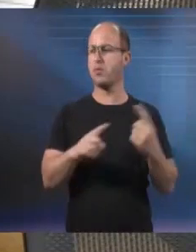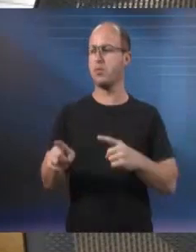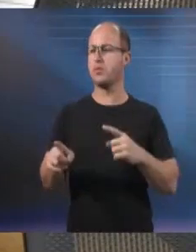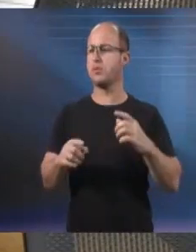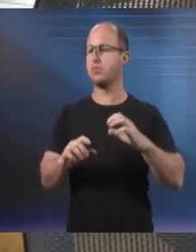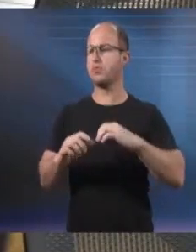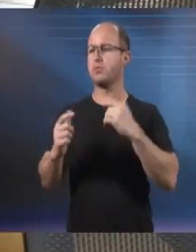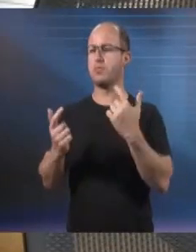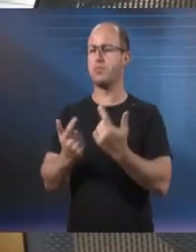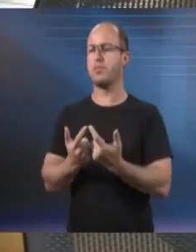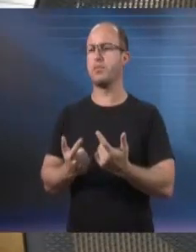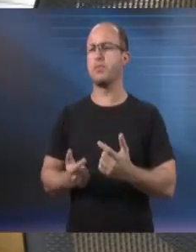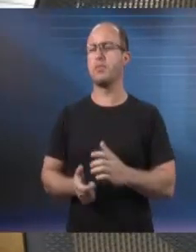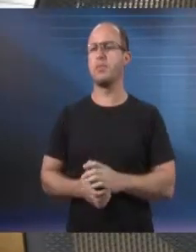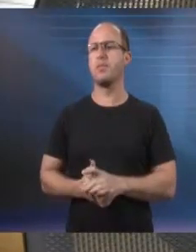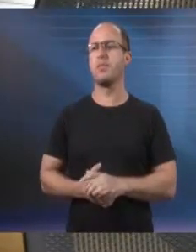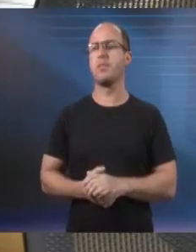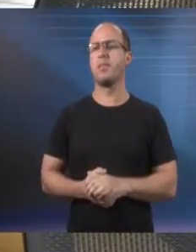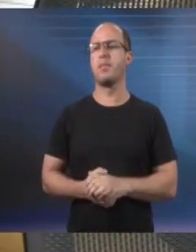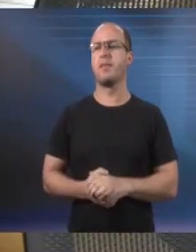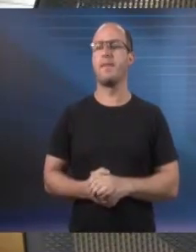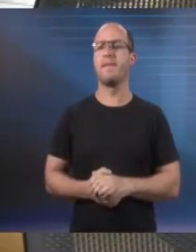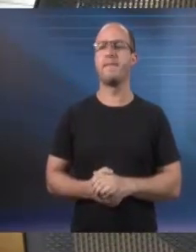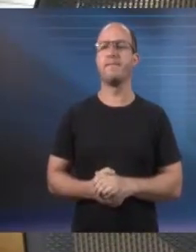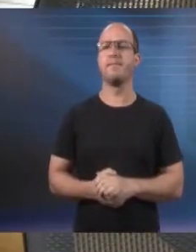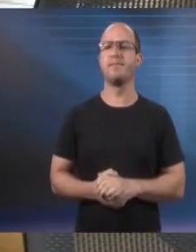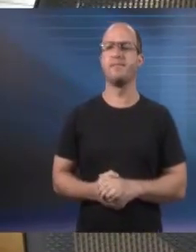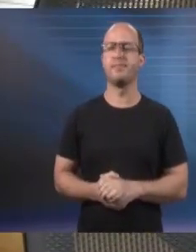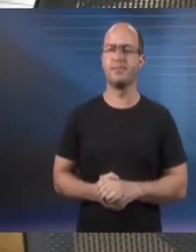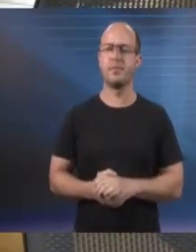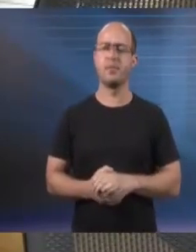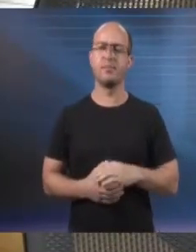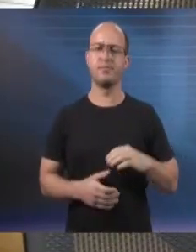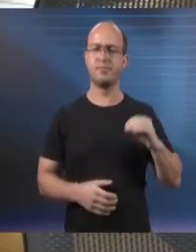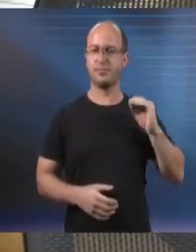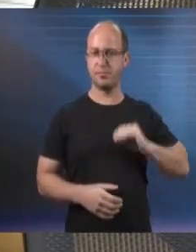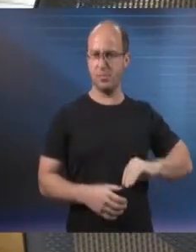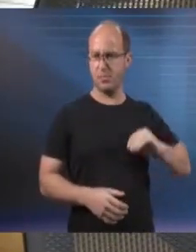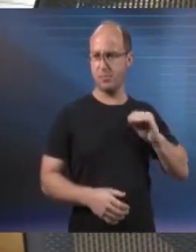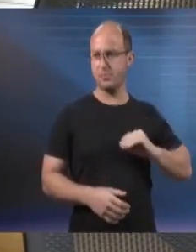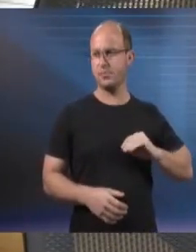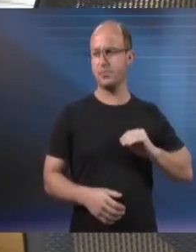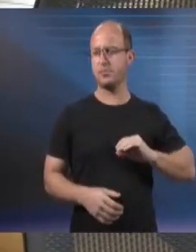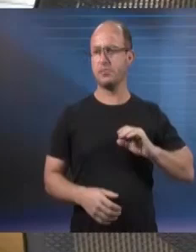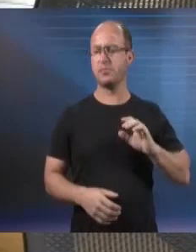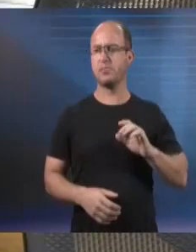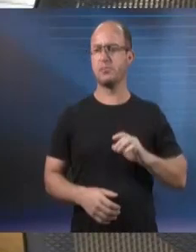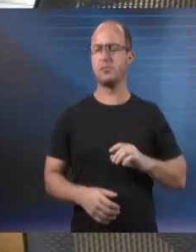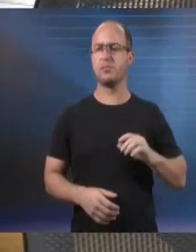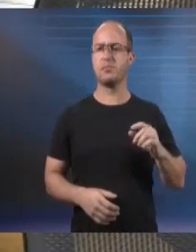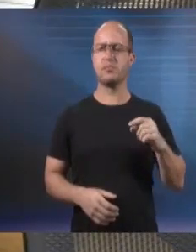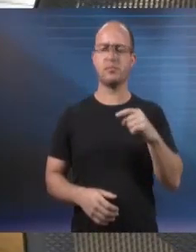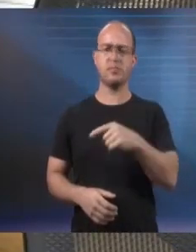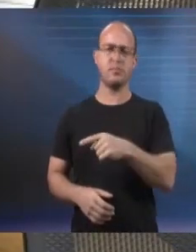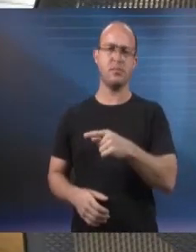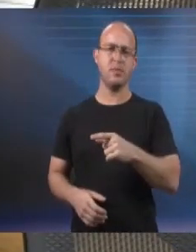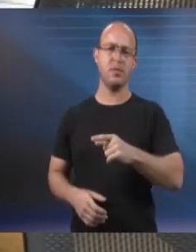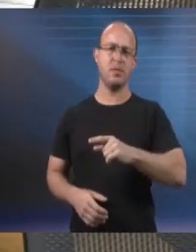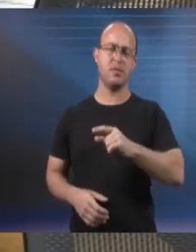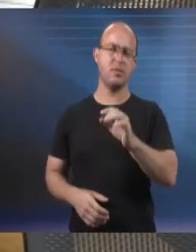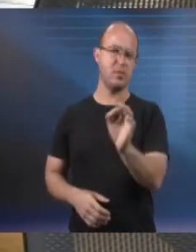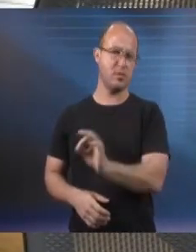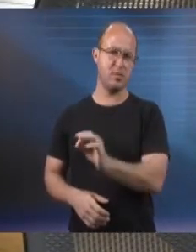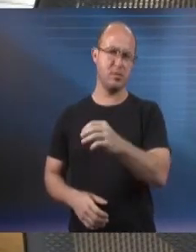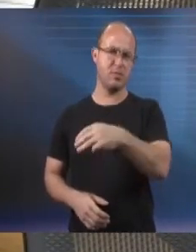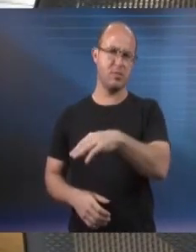Assembleia, consignando o aumento salarial ao aumento